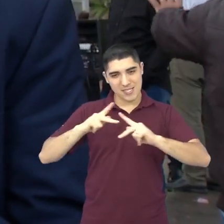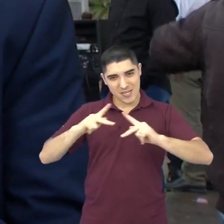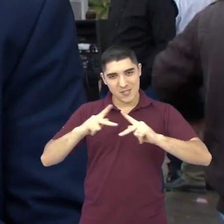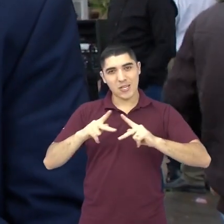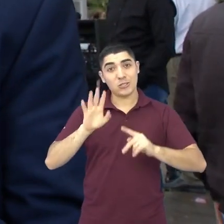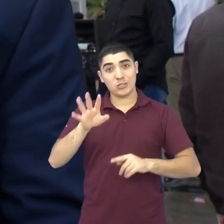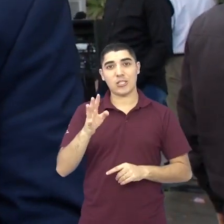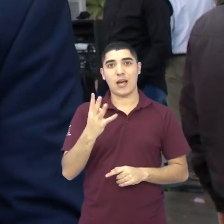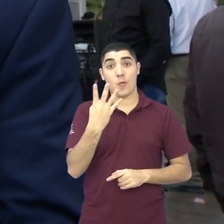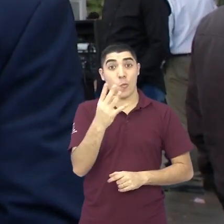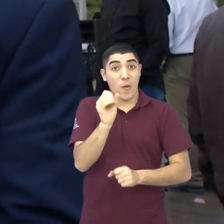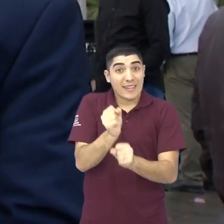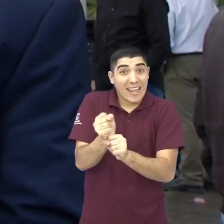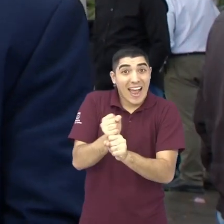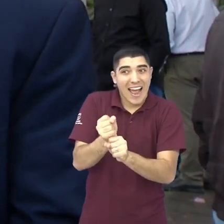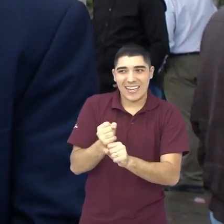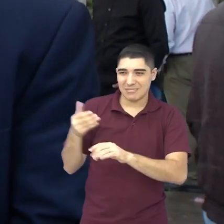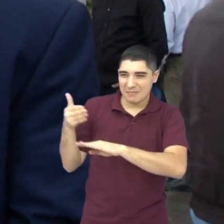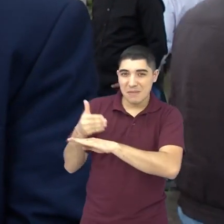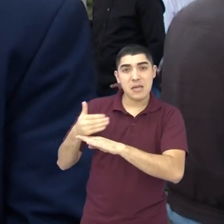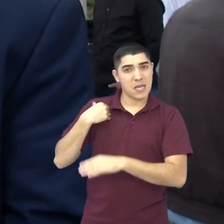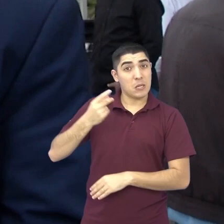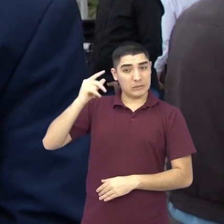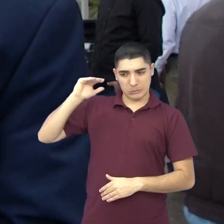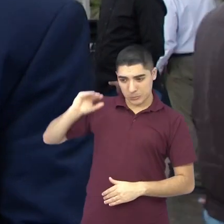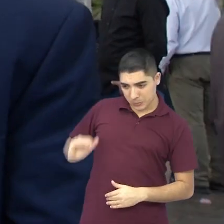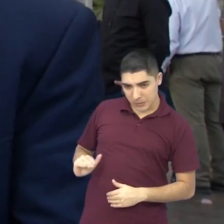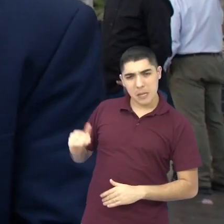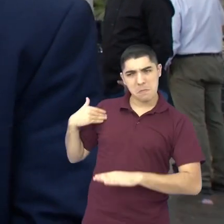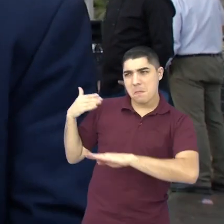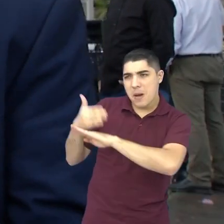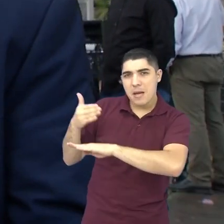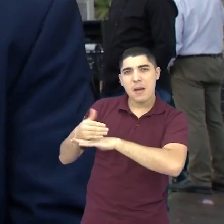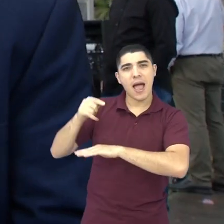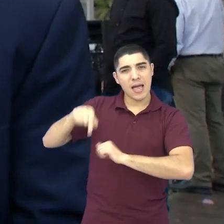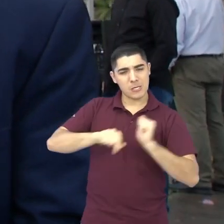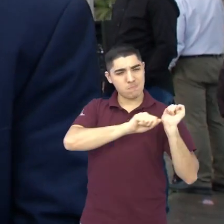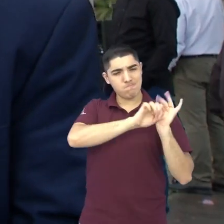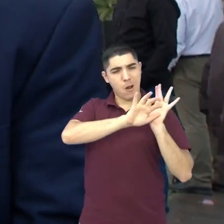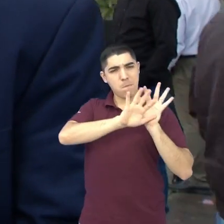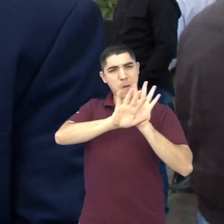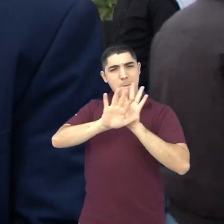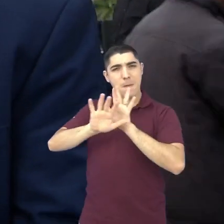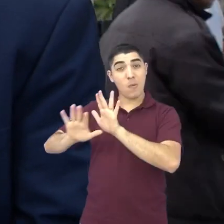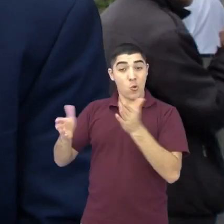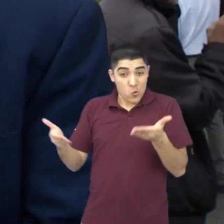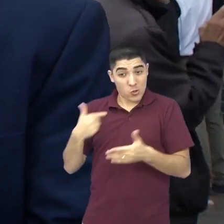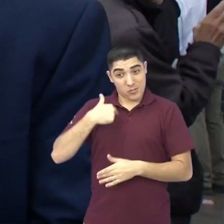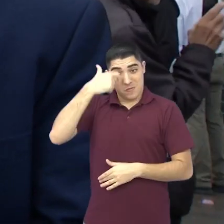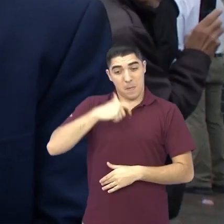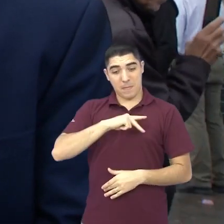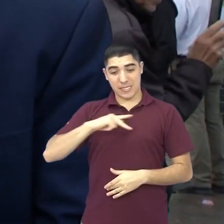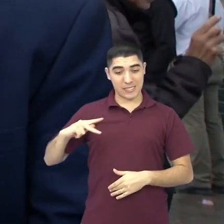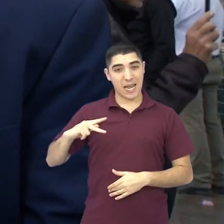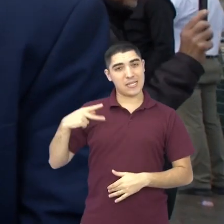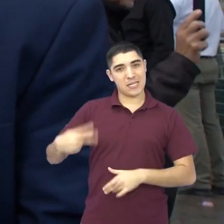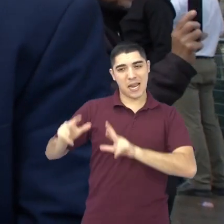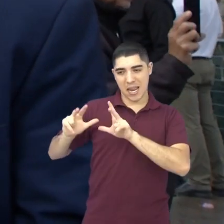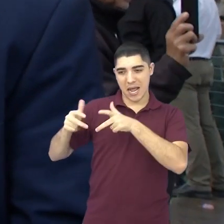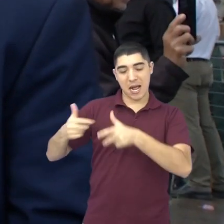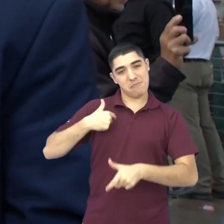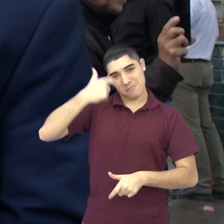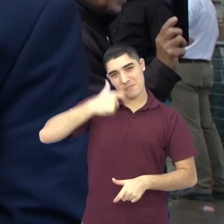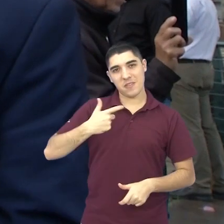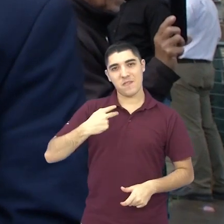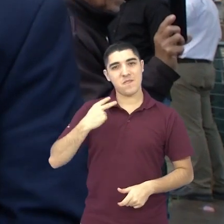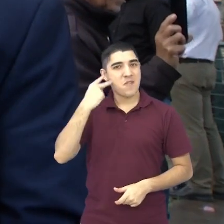aqui em São José dos Campos, depois de 40 anos em São José dos Campos, desde criança participo dos desfiles em São José. Hoje, como